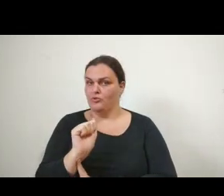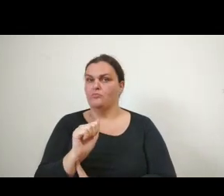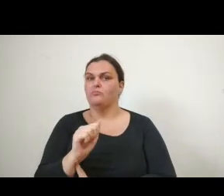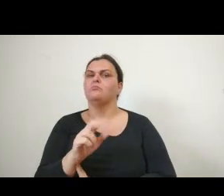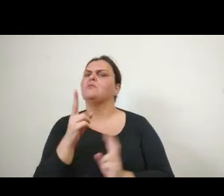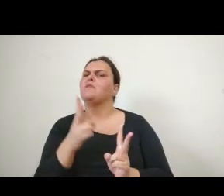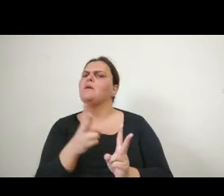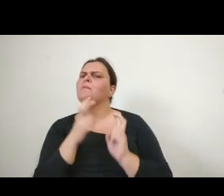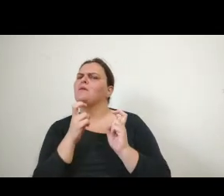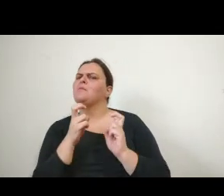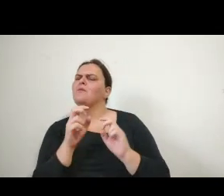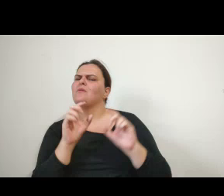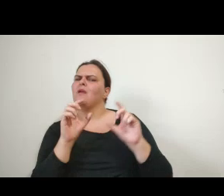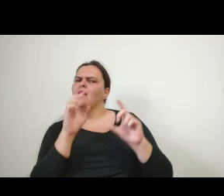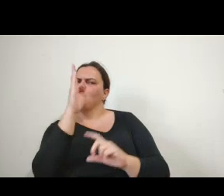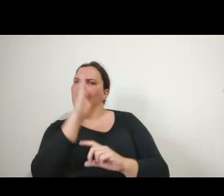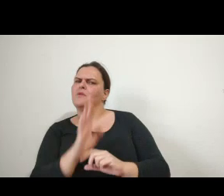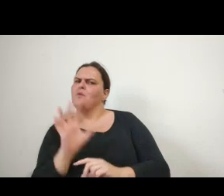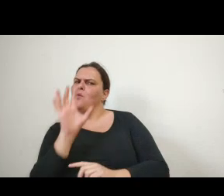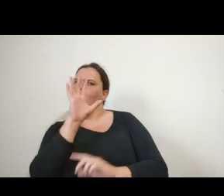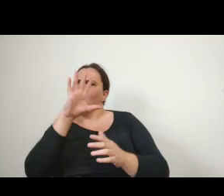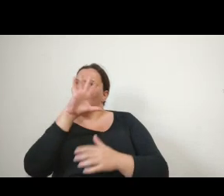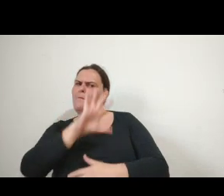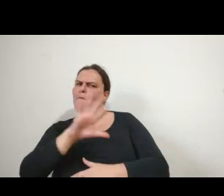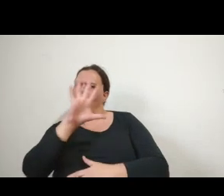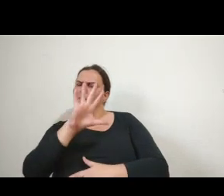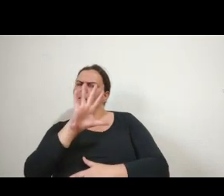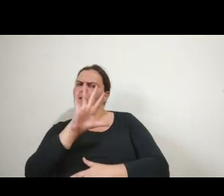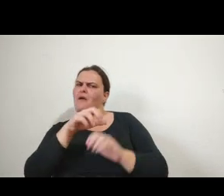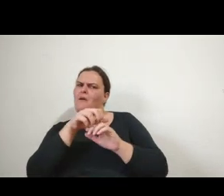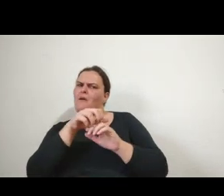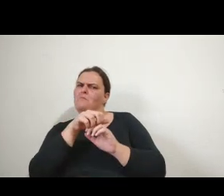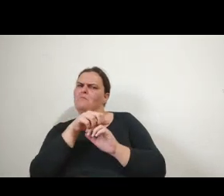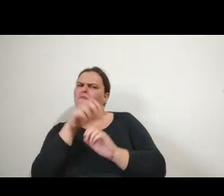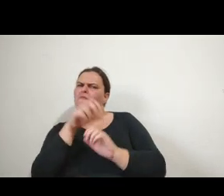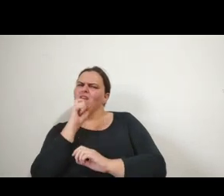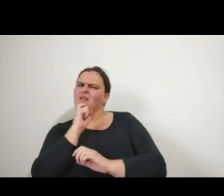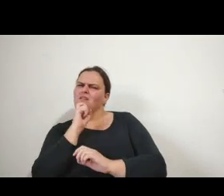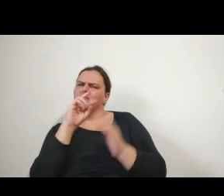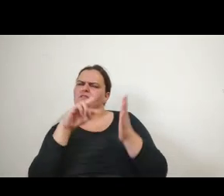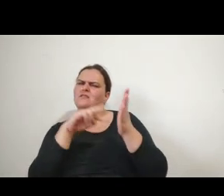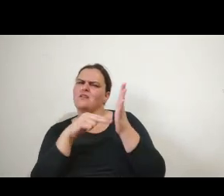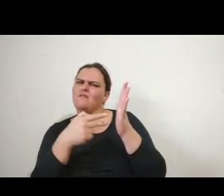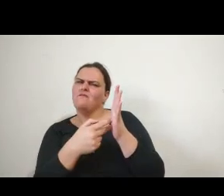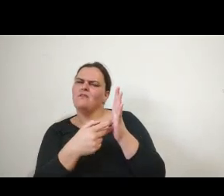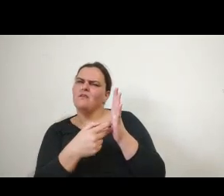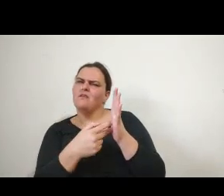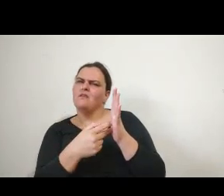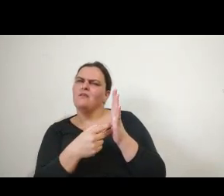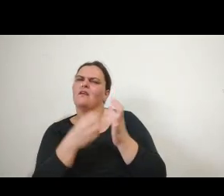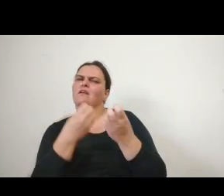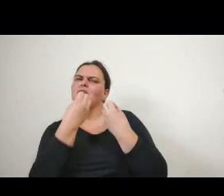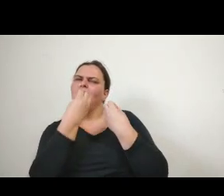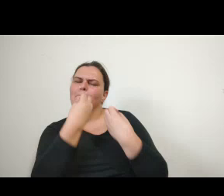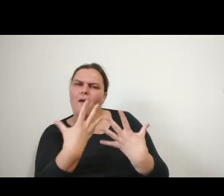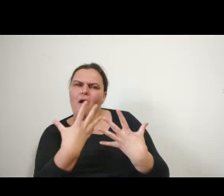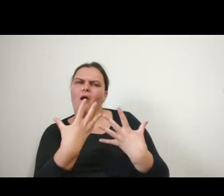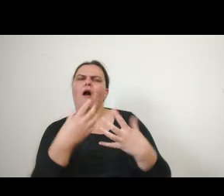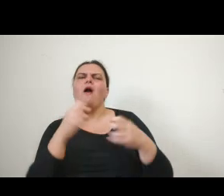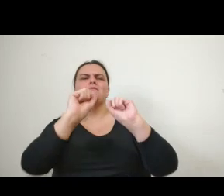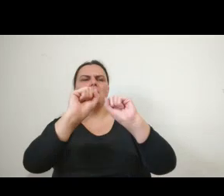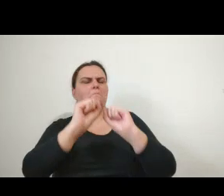seria a parte onde a gente tem, né, áreas potencialmente favoráveis para o cultivo da soja, né, como eu falei,